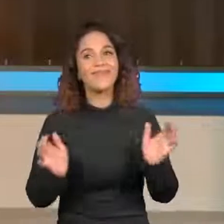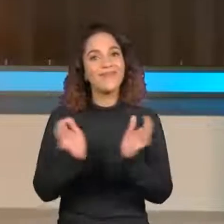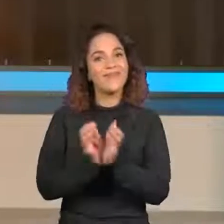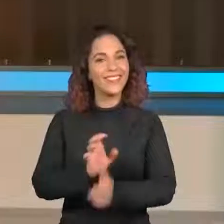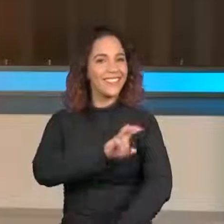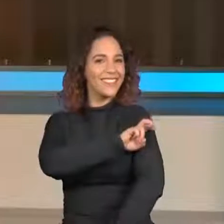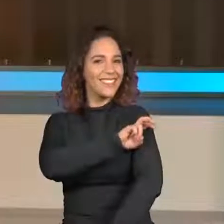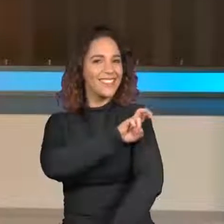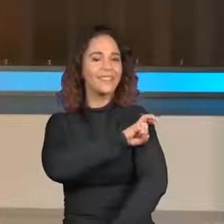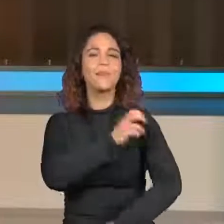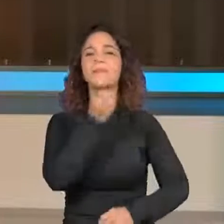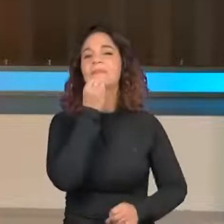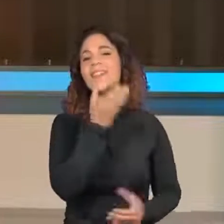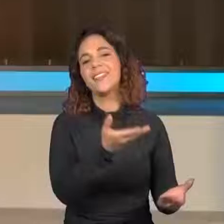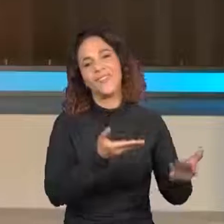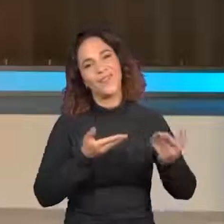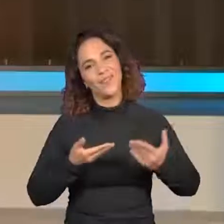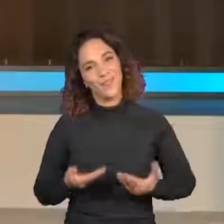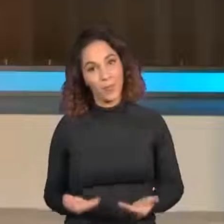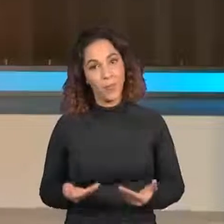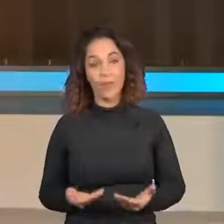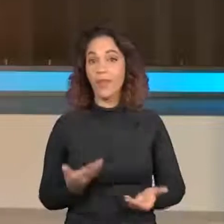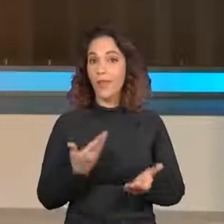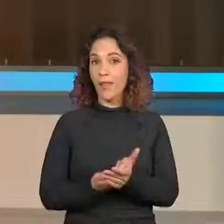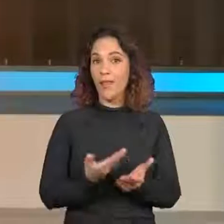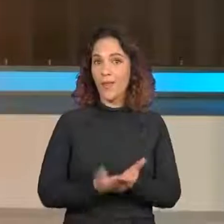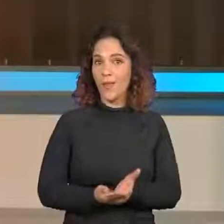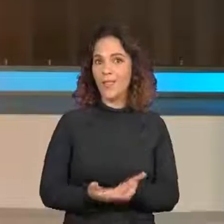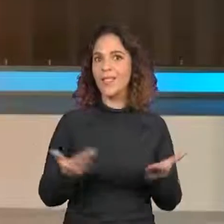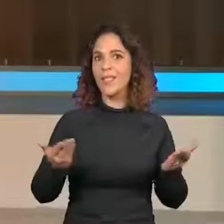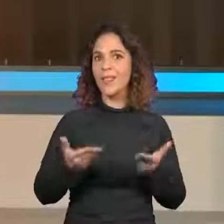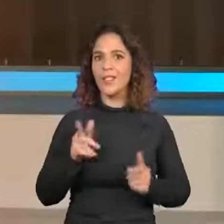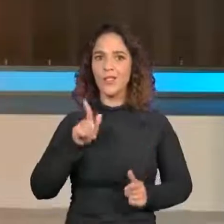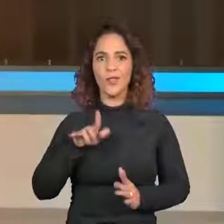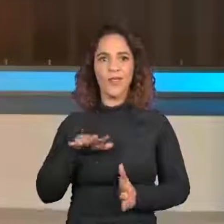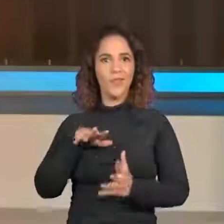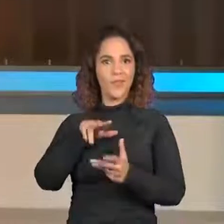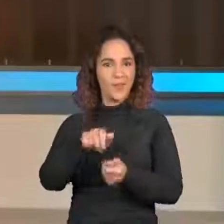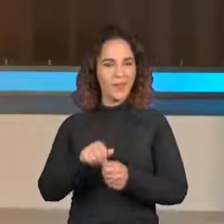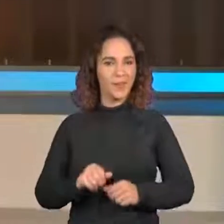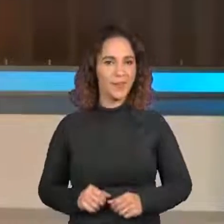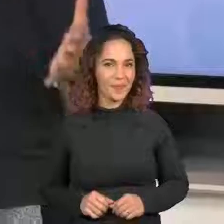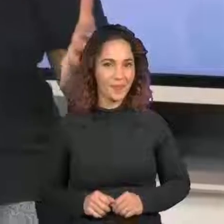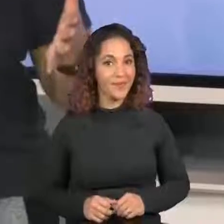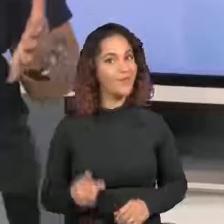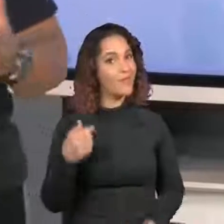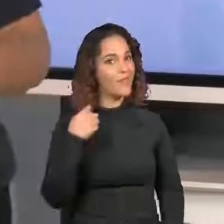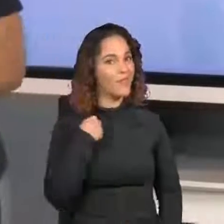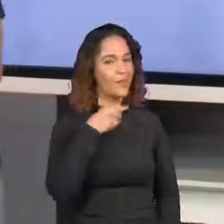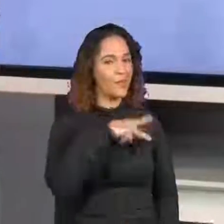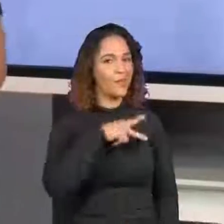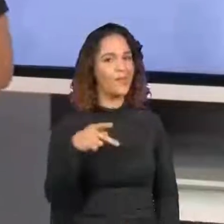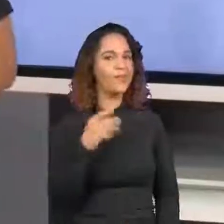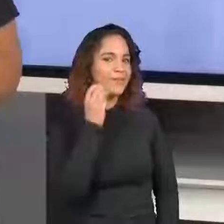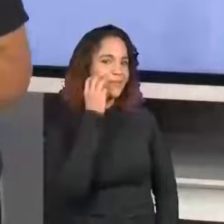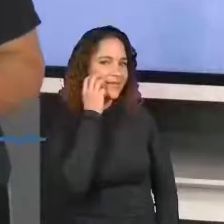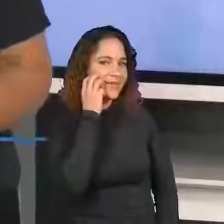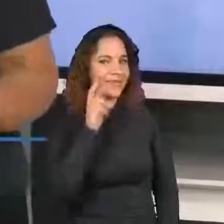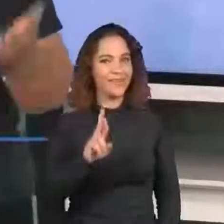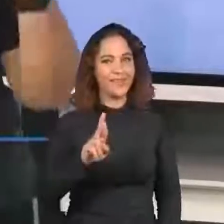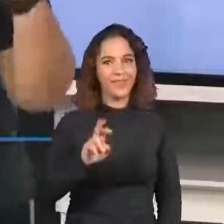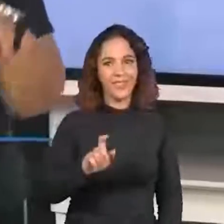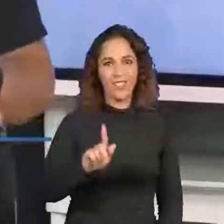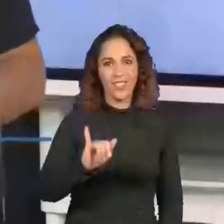galerinha do quinto ano, sejam muito bem-vindos à nossa aula de Geografia. Eu sou a professora Regiane